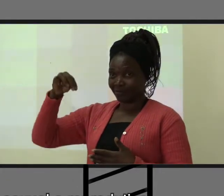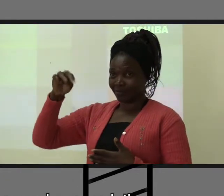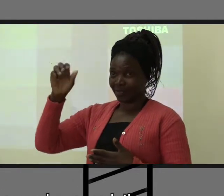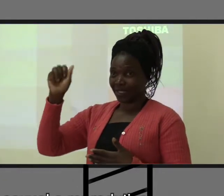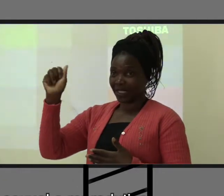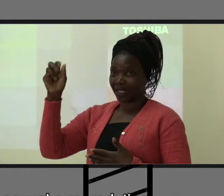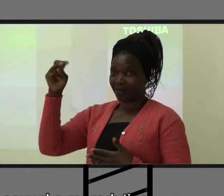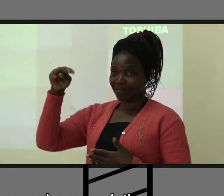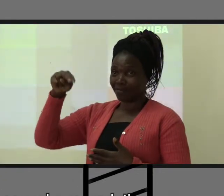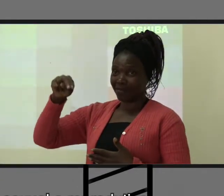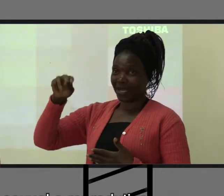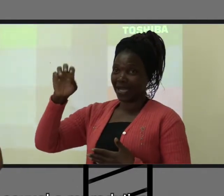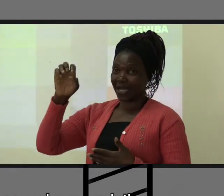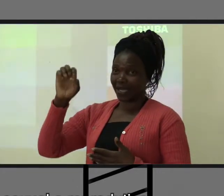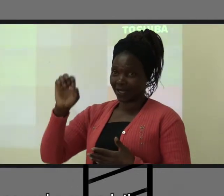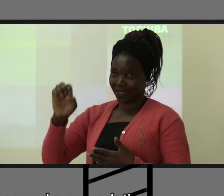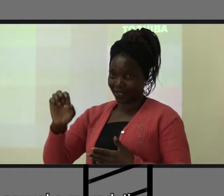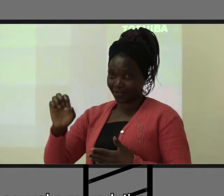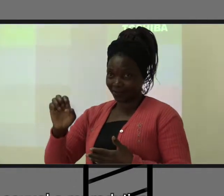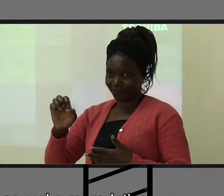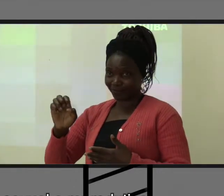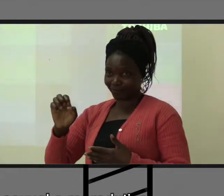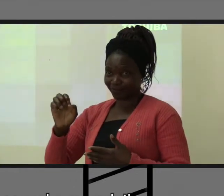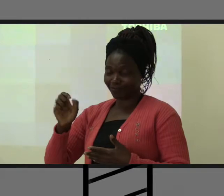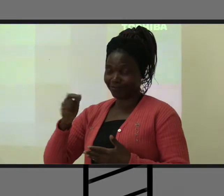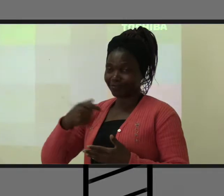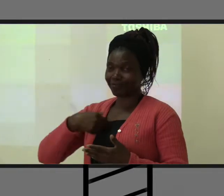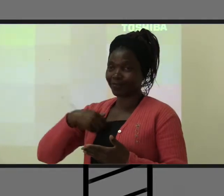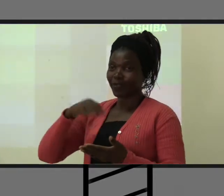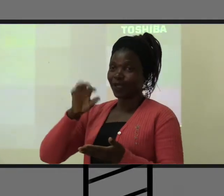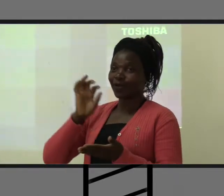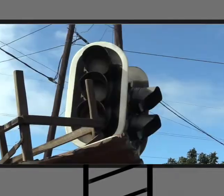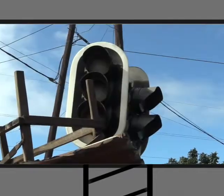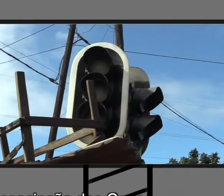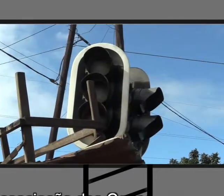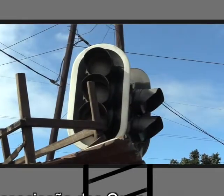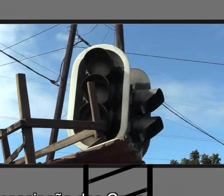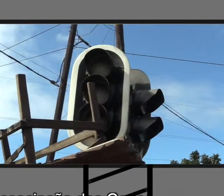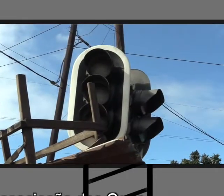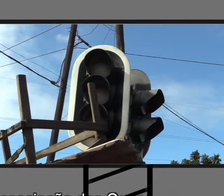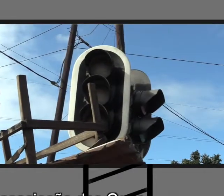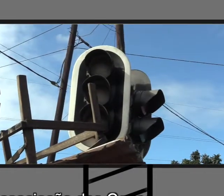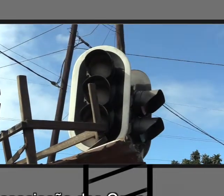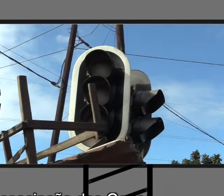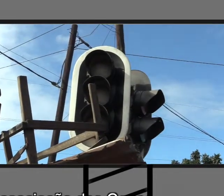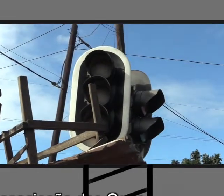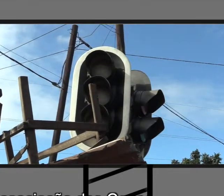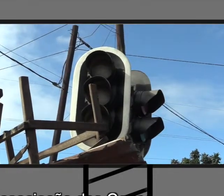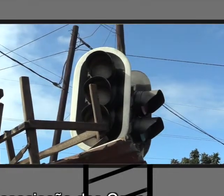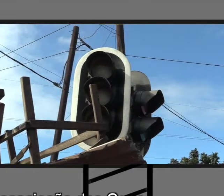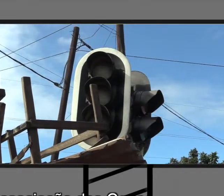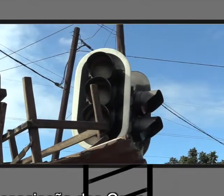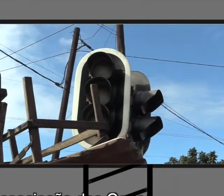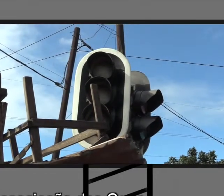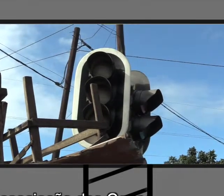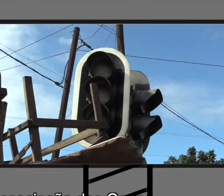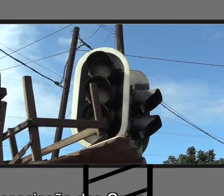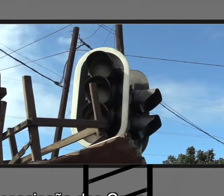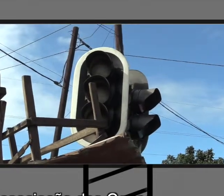e reprodutiva para pessoas com deficiência. Membros da Associação dos Cegos